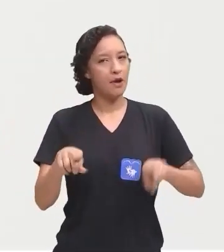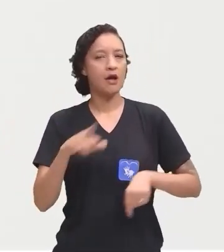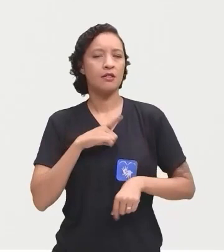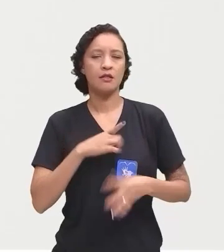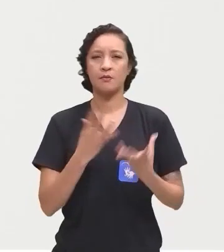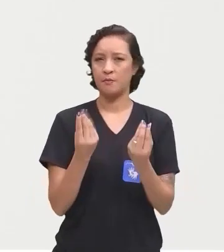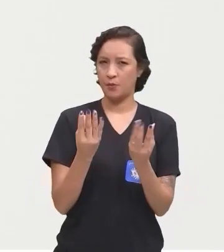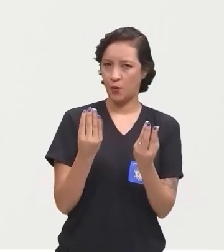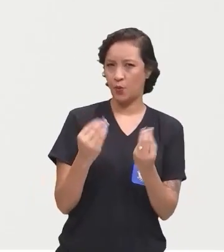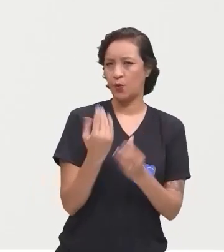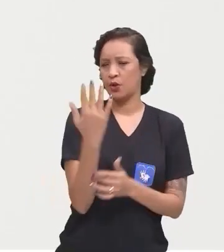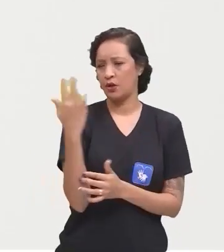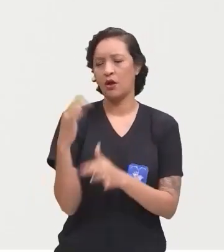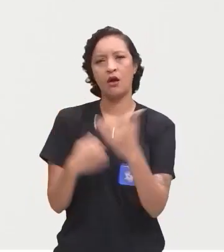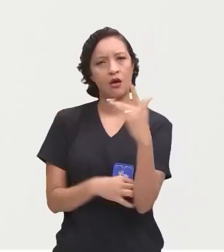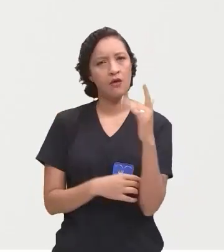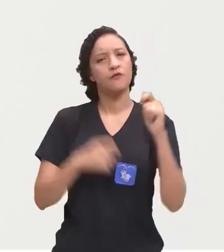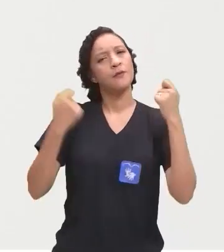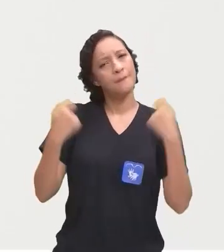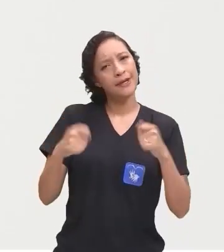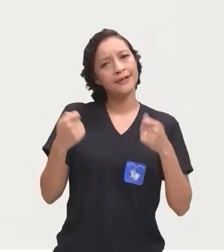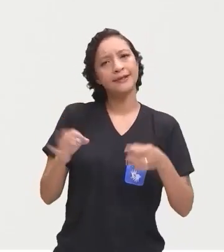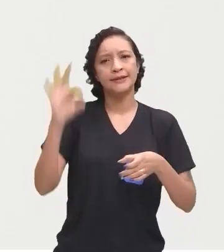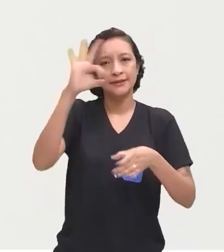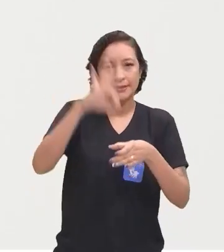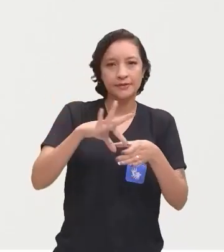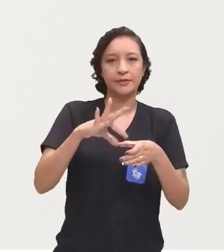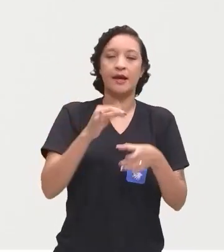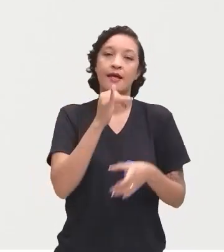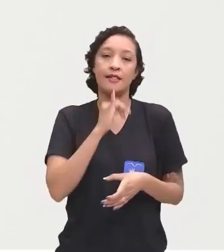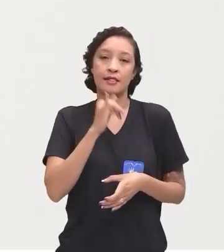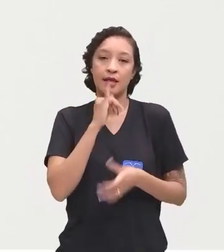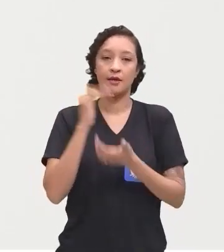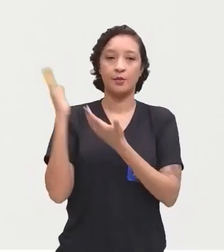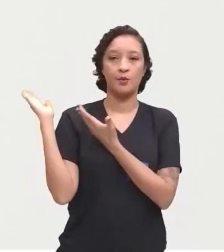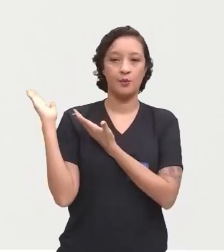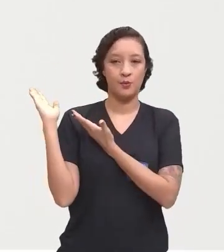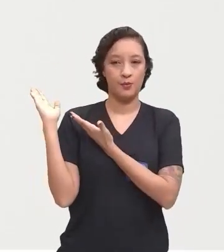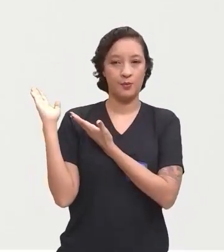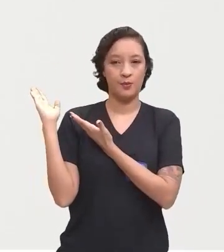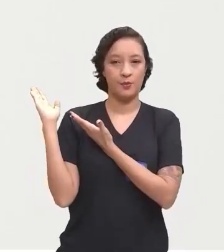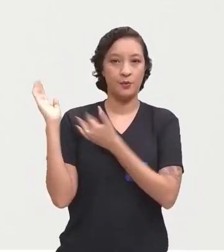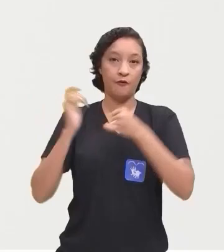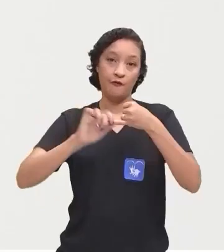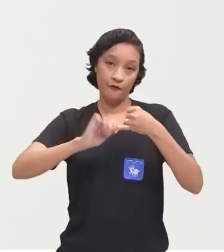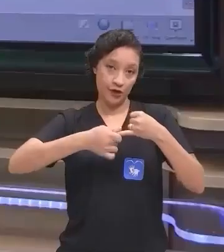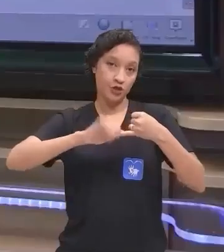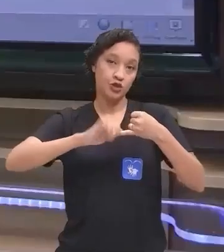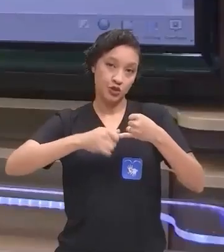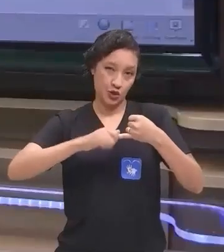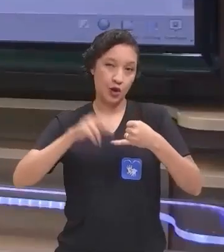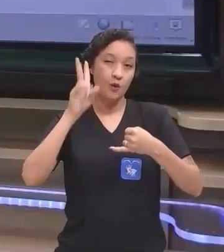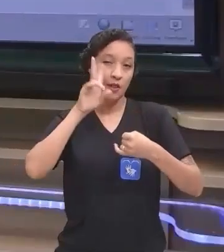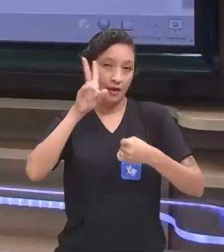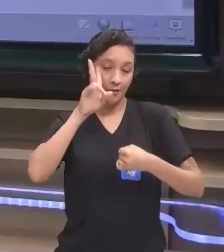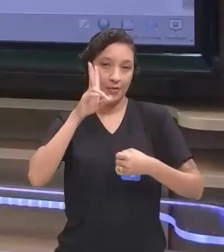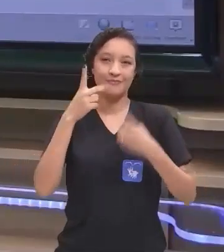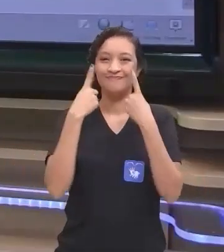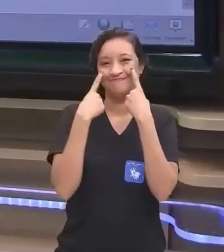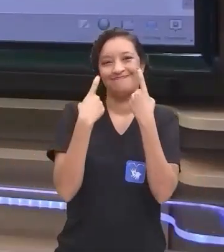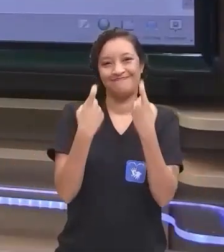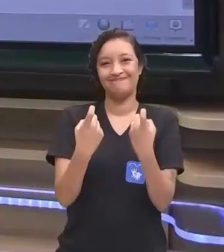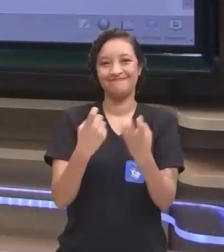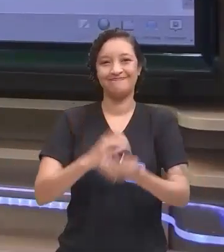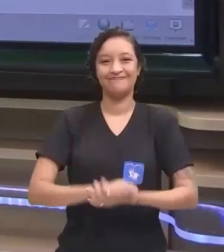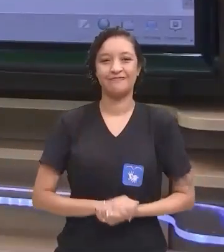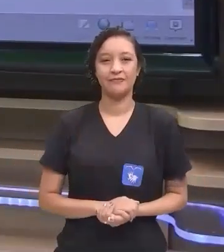como o nosso feijãozinho que plantamos aqui, ó. Lembra? Muito interessante, né?